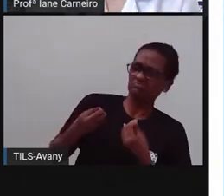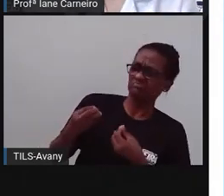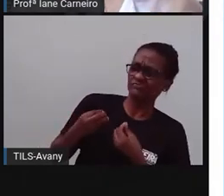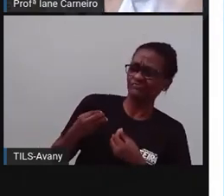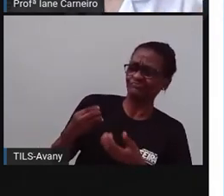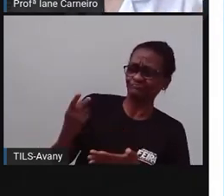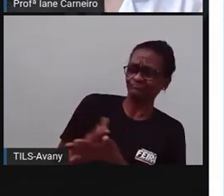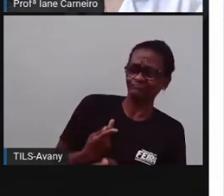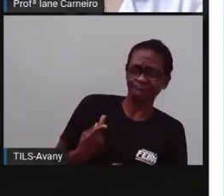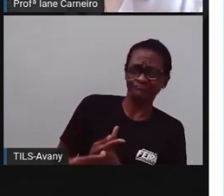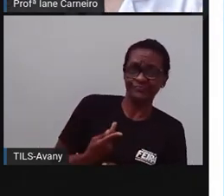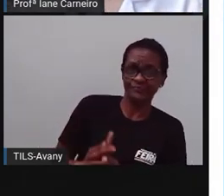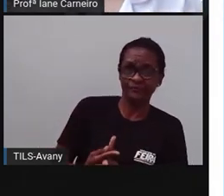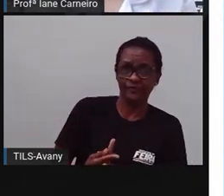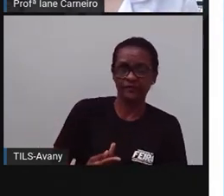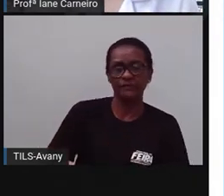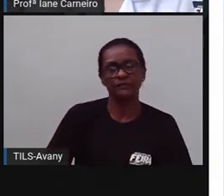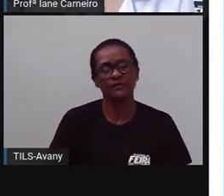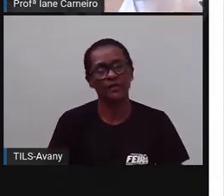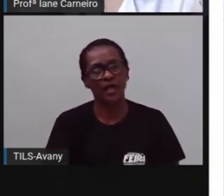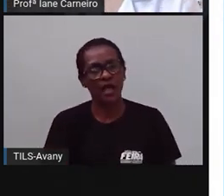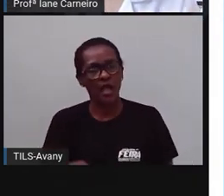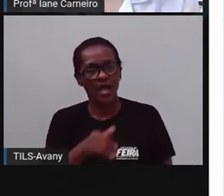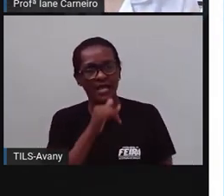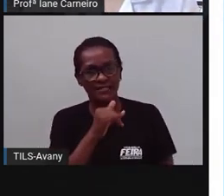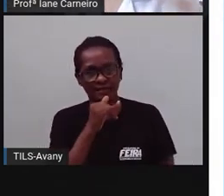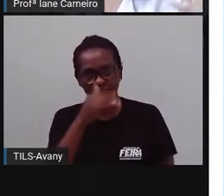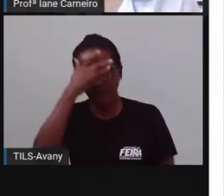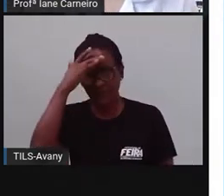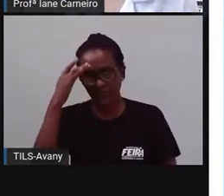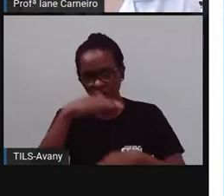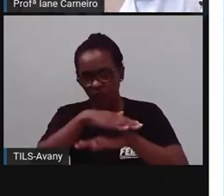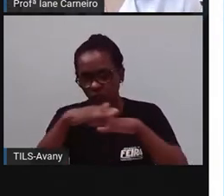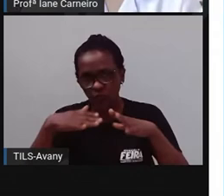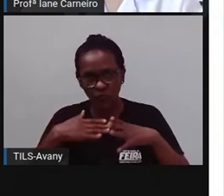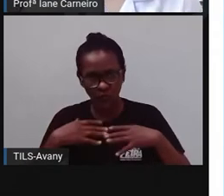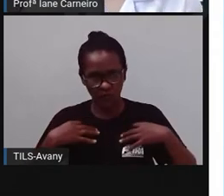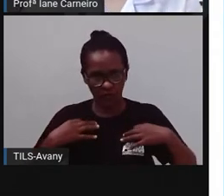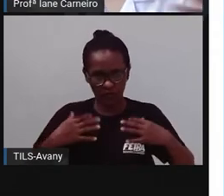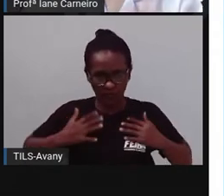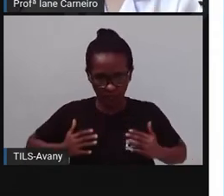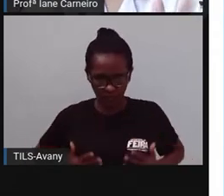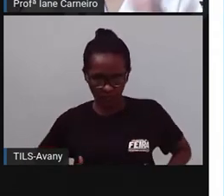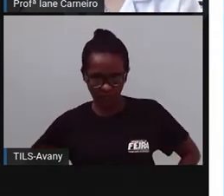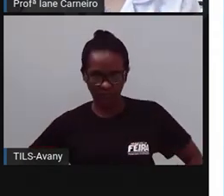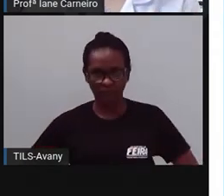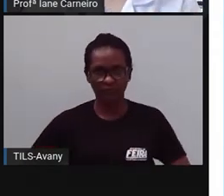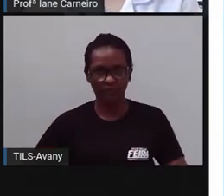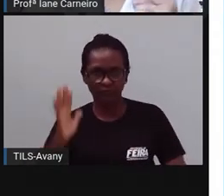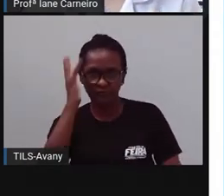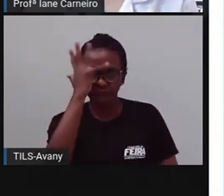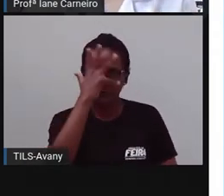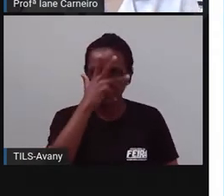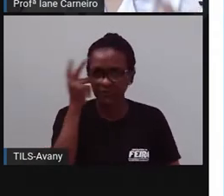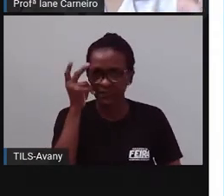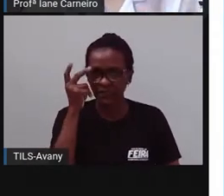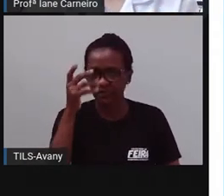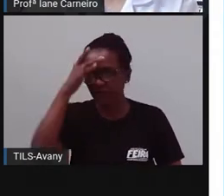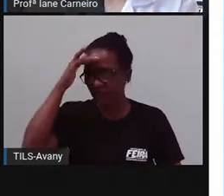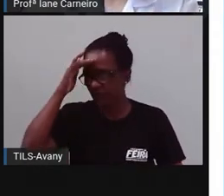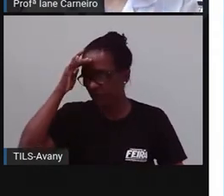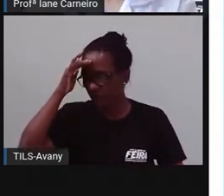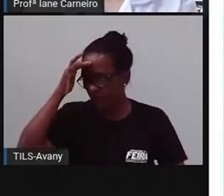mas já pensou se todo mundo tá lá com a roupa elegante Oi Gê vestido longo terno e gravata e chegar um convidado a de